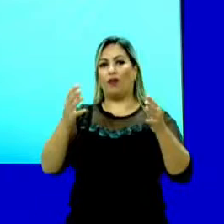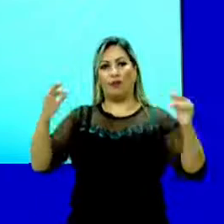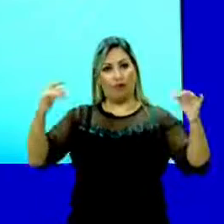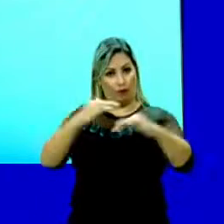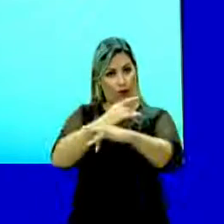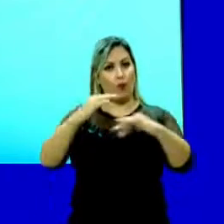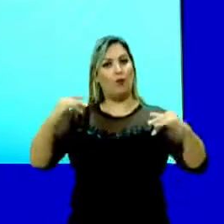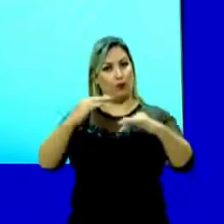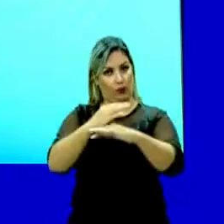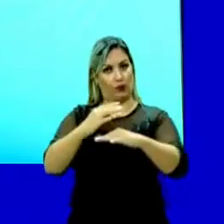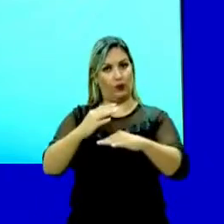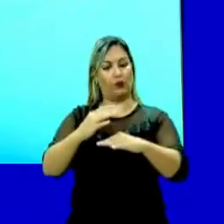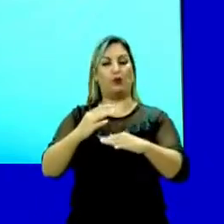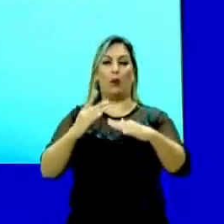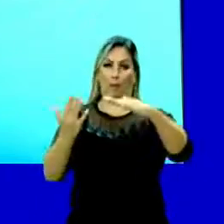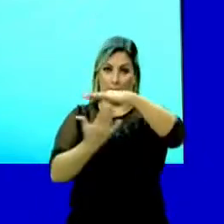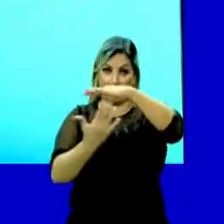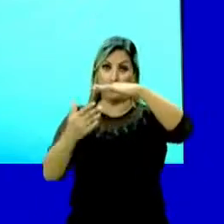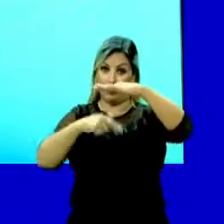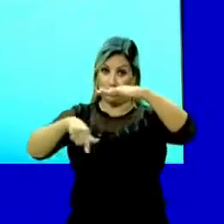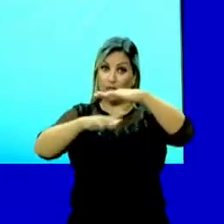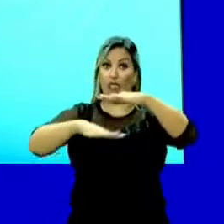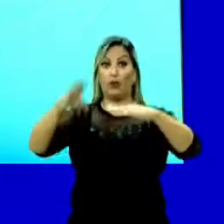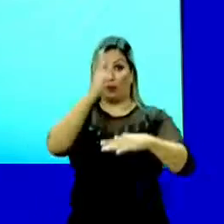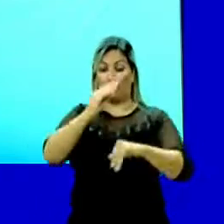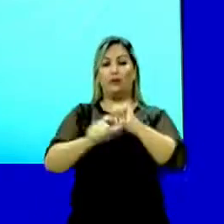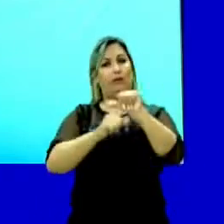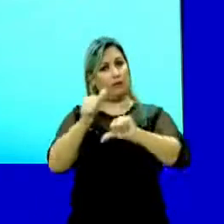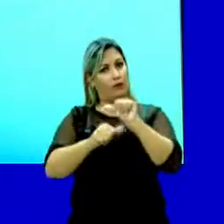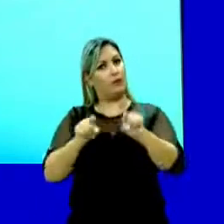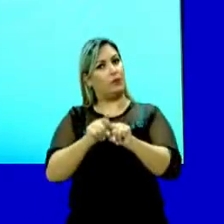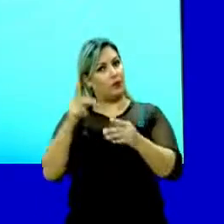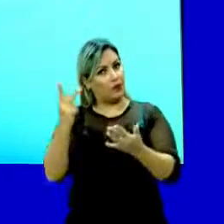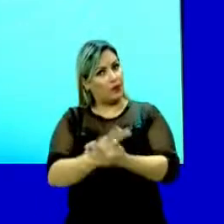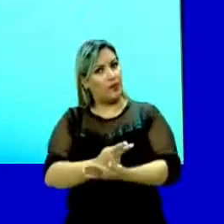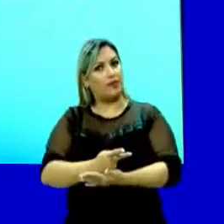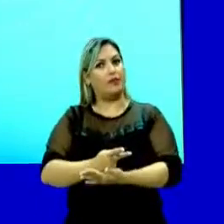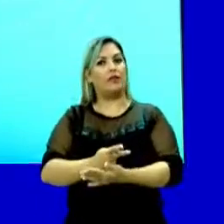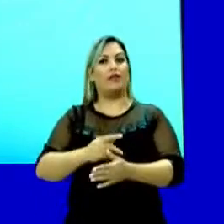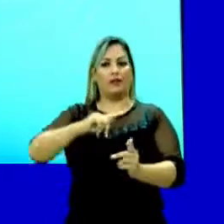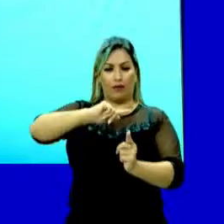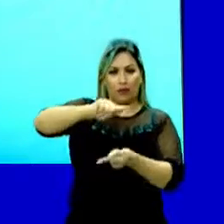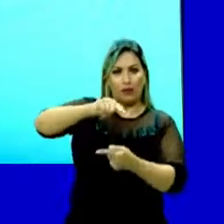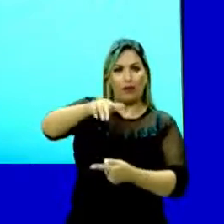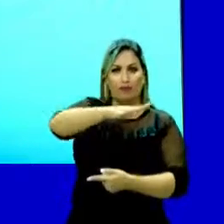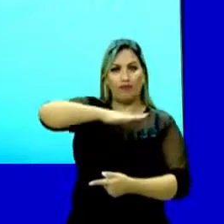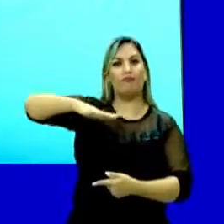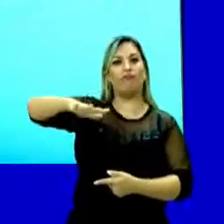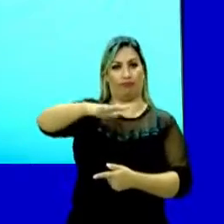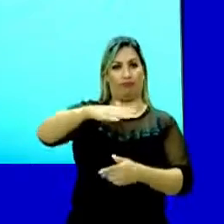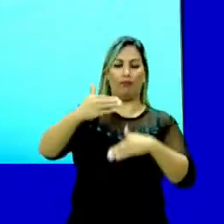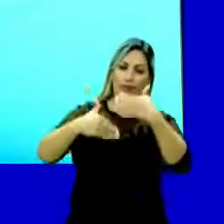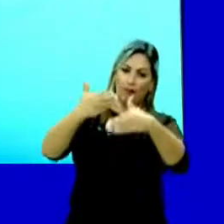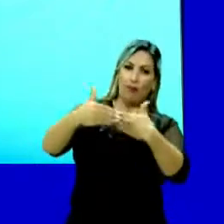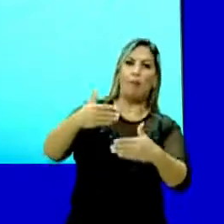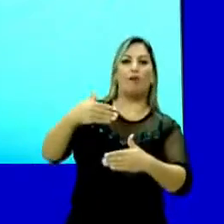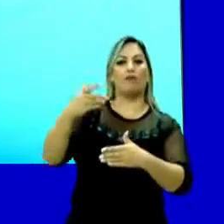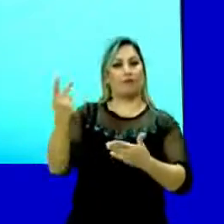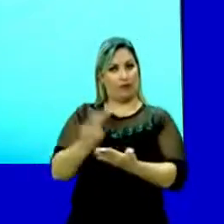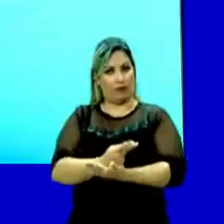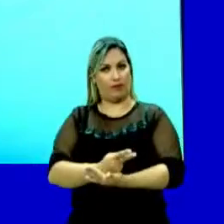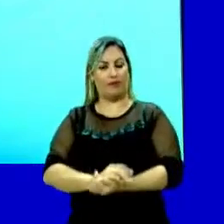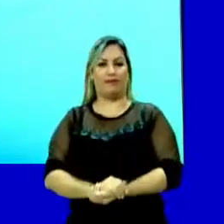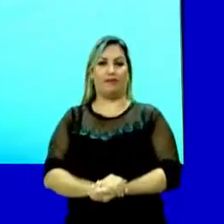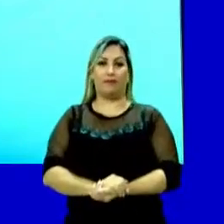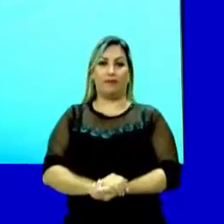fluxos migratórios no espaço brasileiro e as transformações ocorridas no espaço geográfico decorrente desse processo. E a